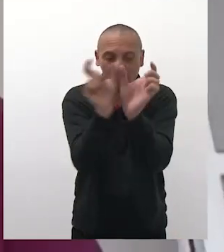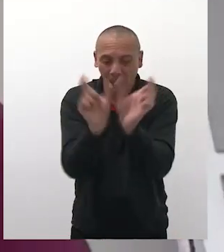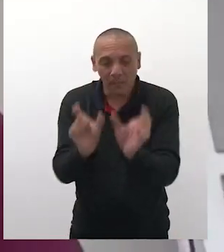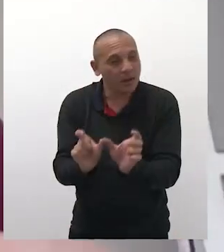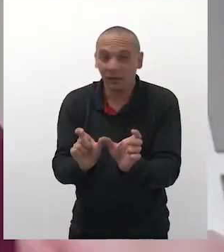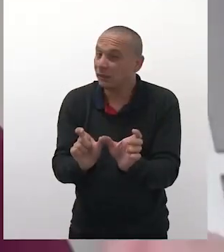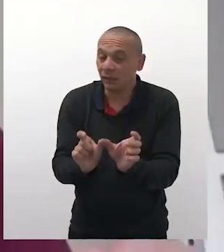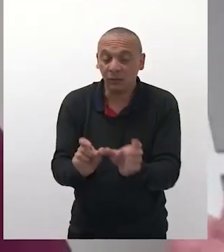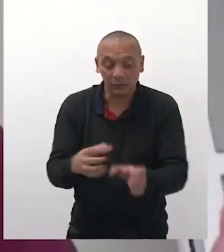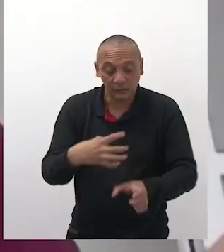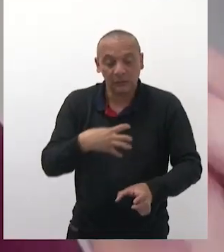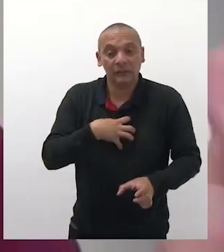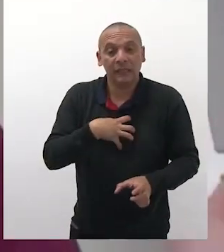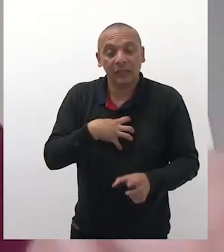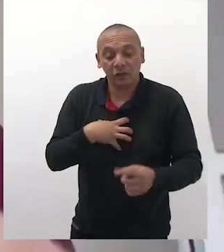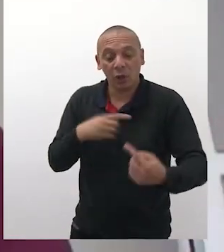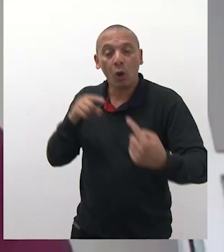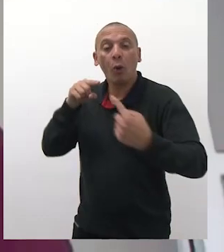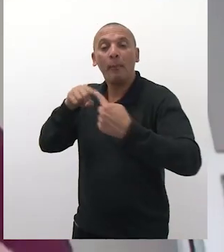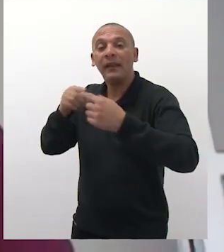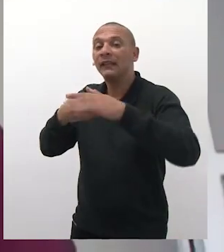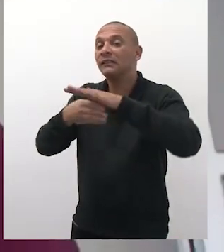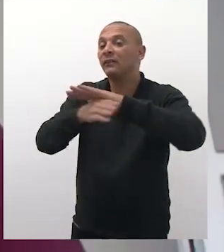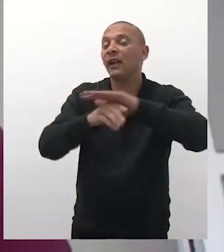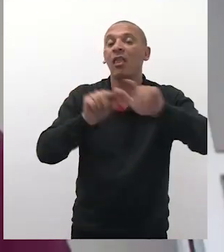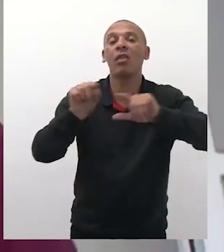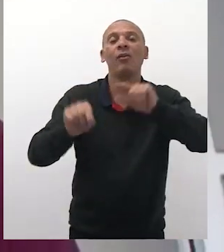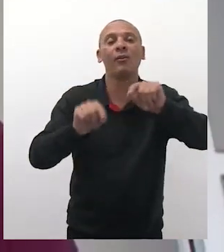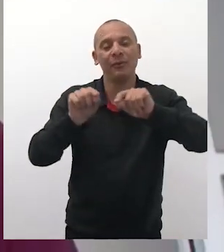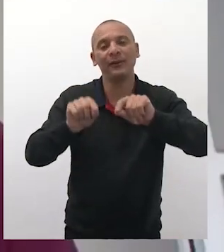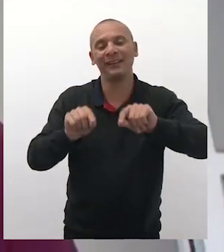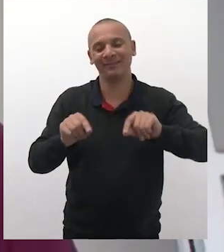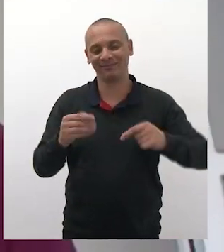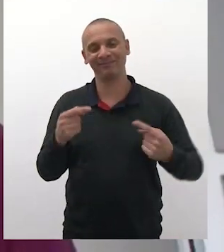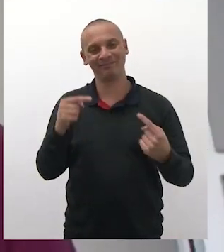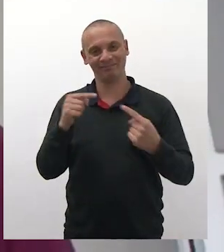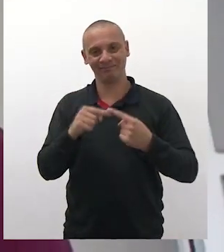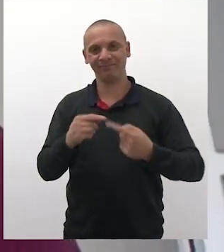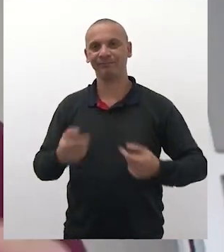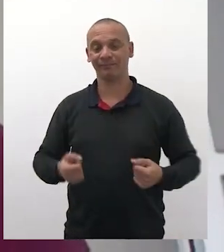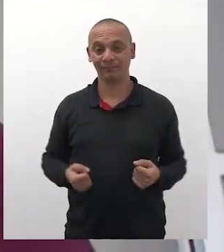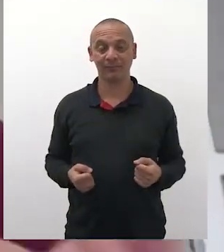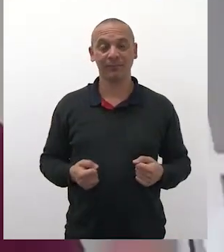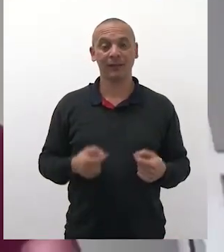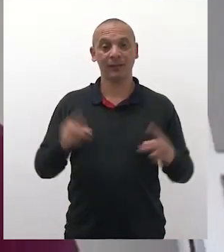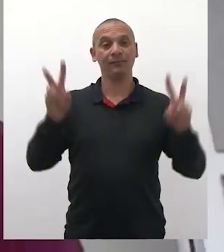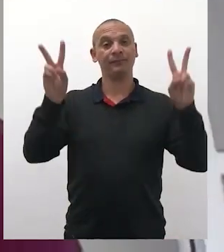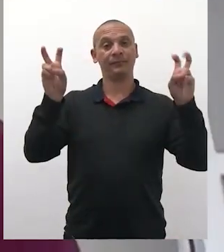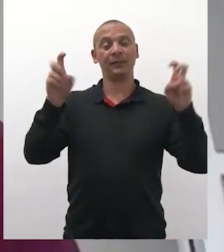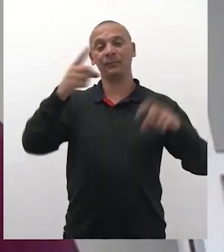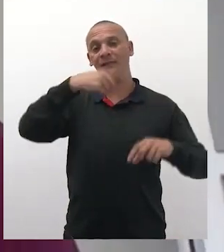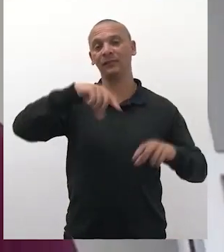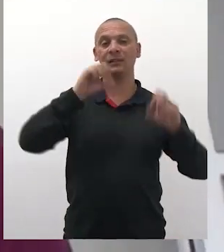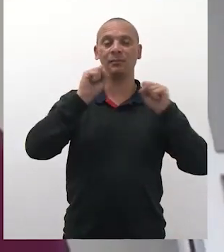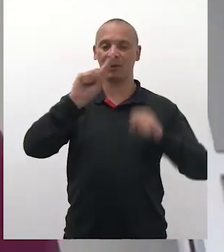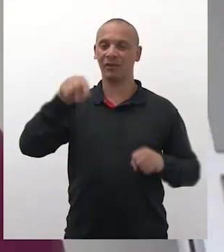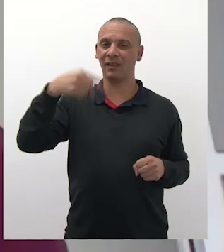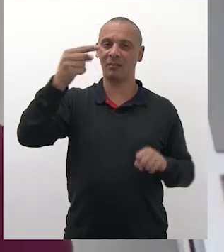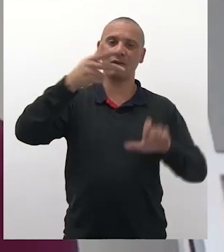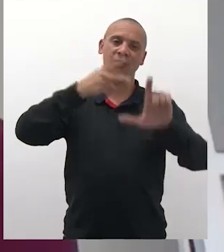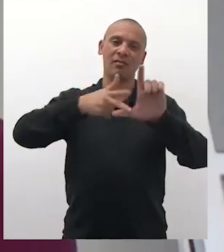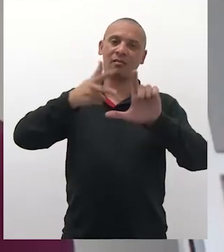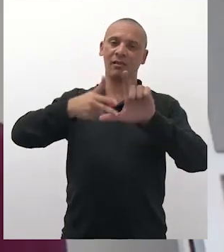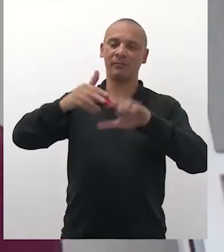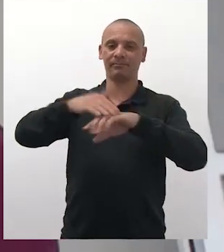Então, alguns defendem o passar do oral para o escrito com essa perspectiva. É um tema que a gente pode explorar em outras lives